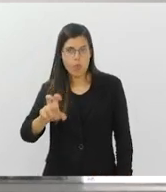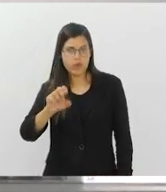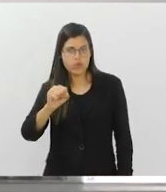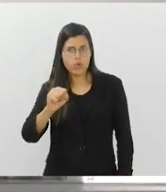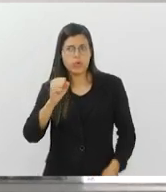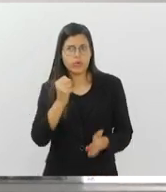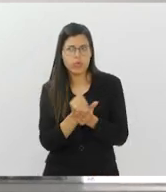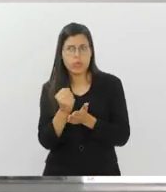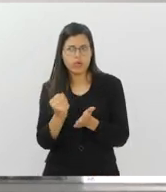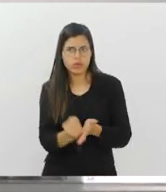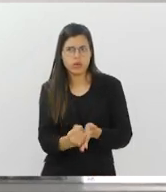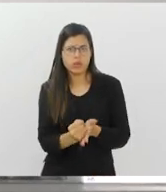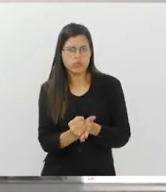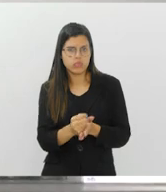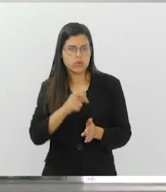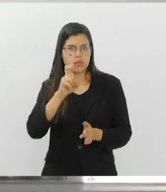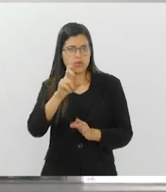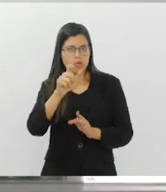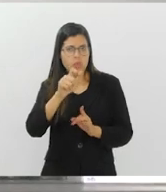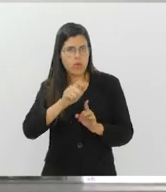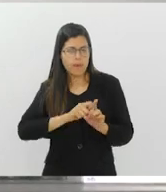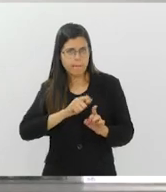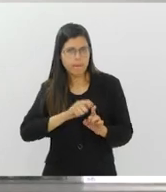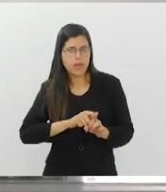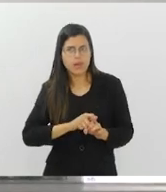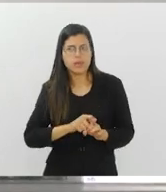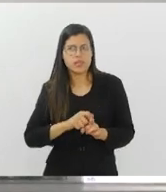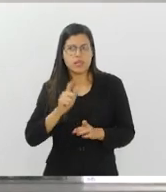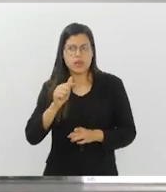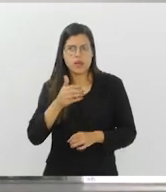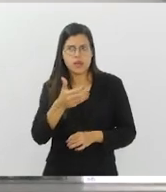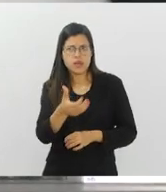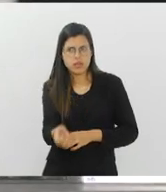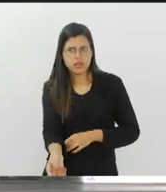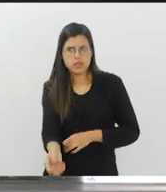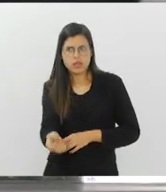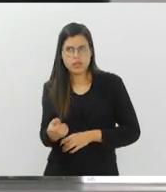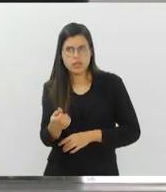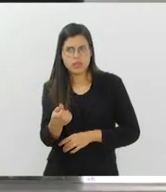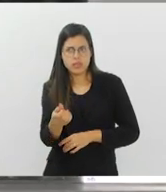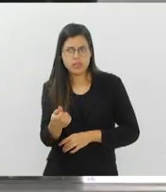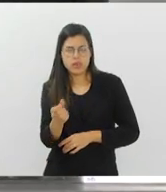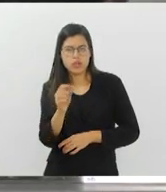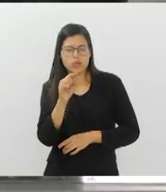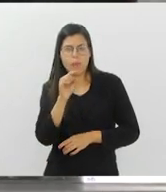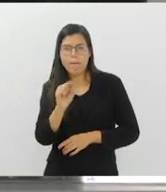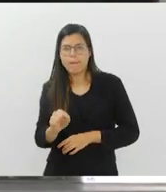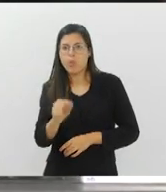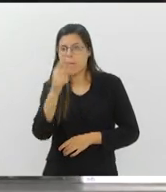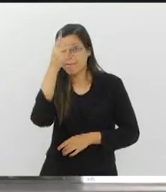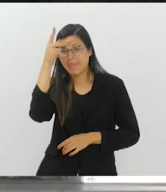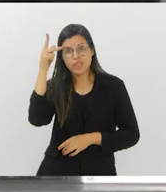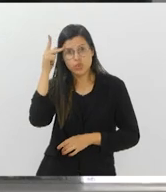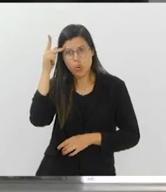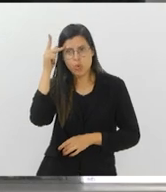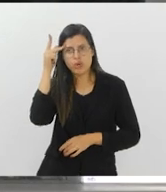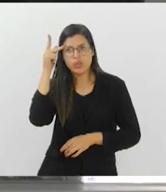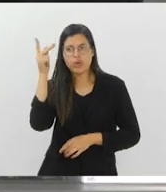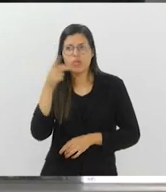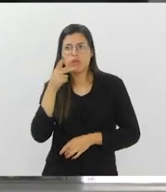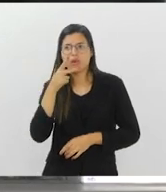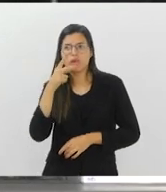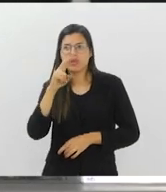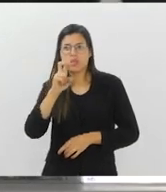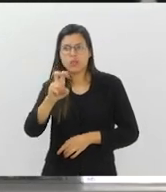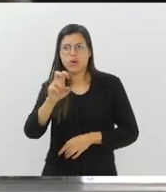contratos nesses primeiros 5 meses que correspondem a 16.600 pessoas. Isso eu estou falando de 58. Imagina